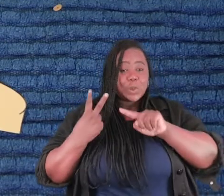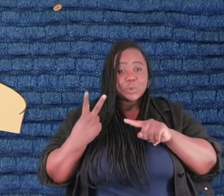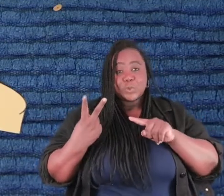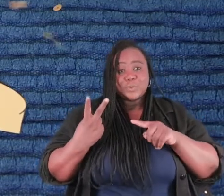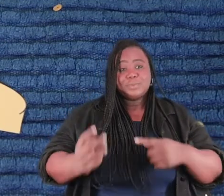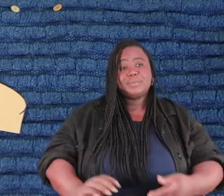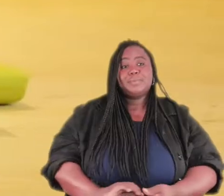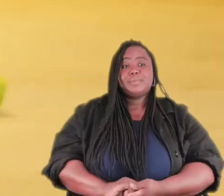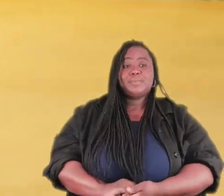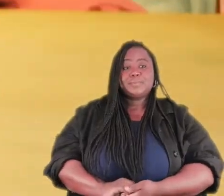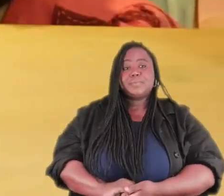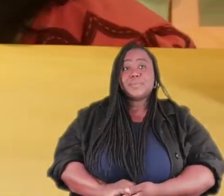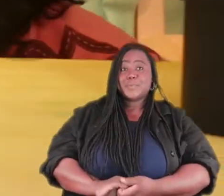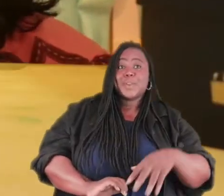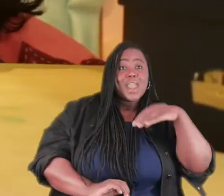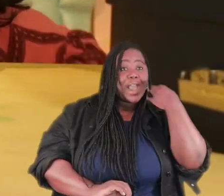Nina.